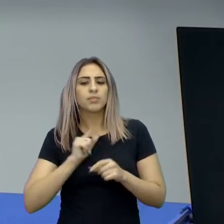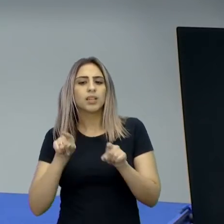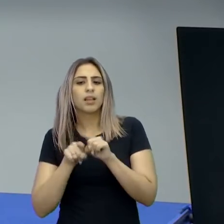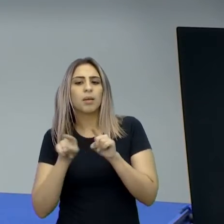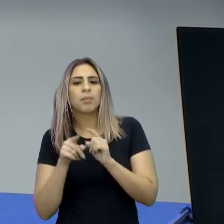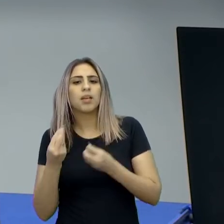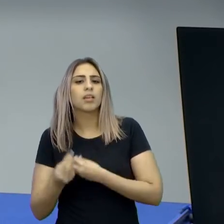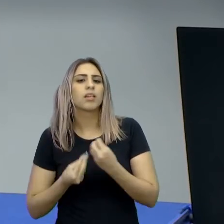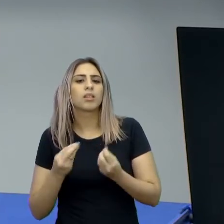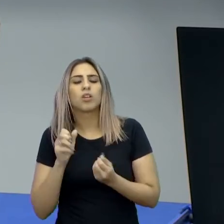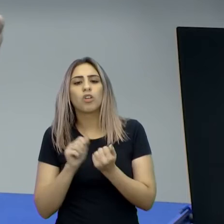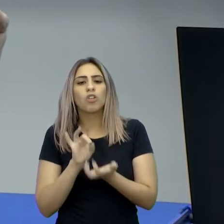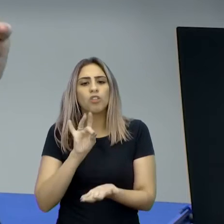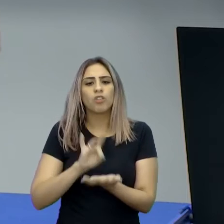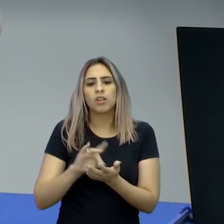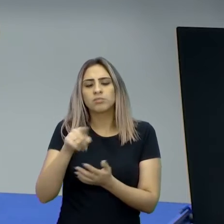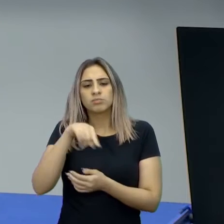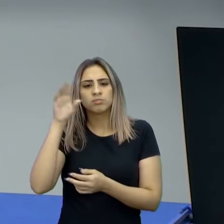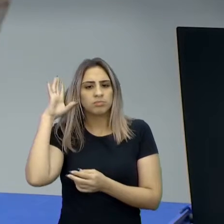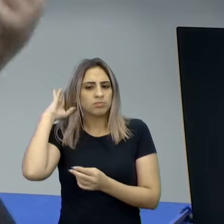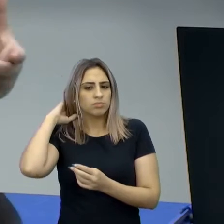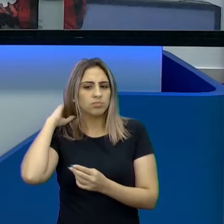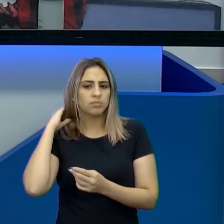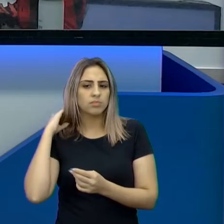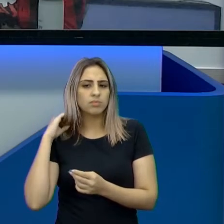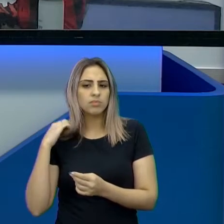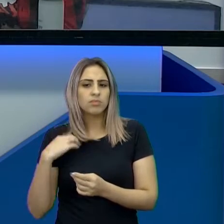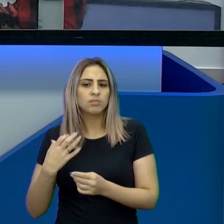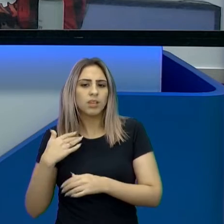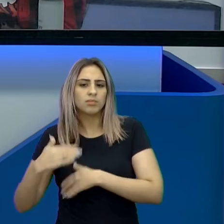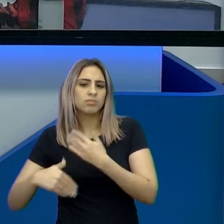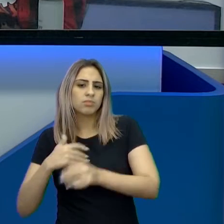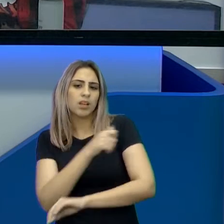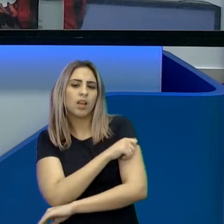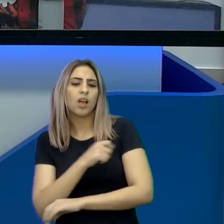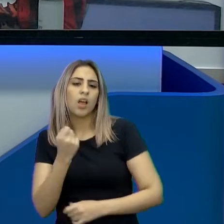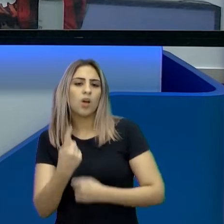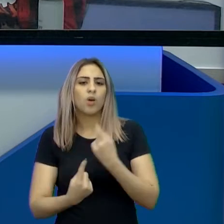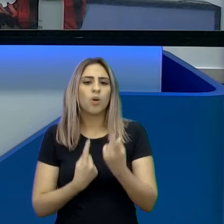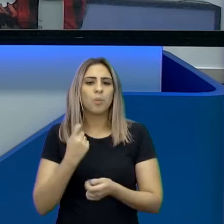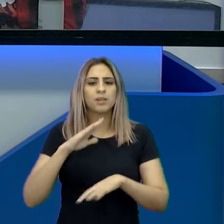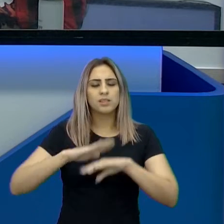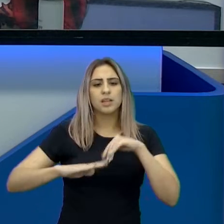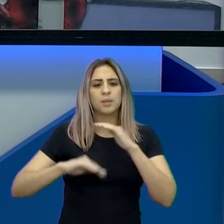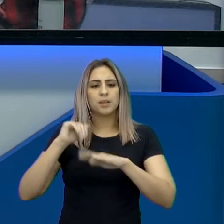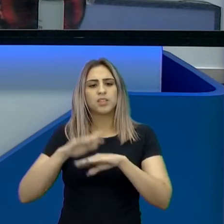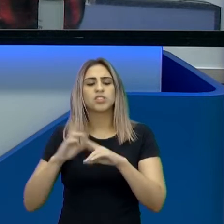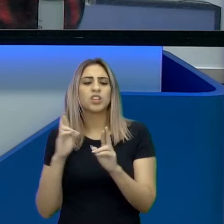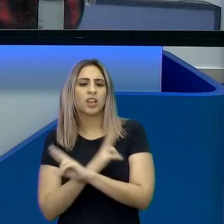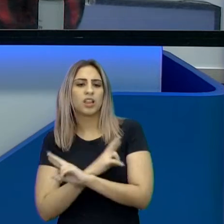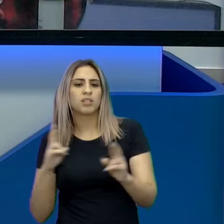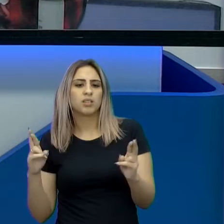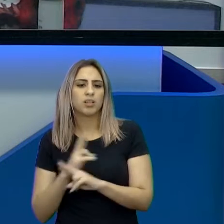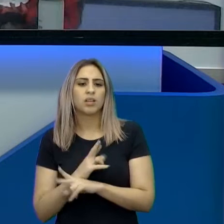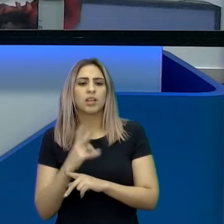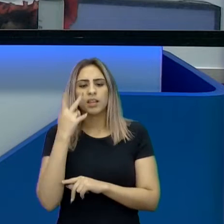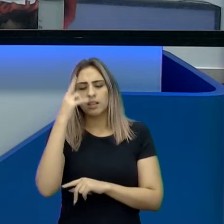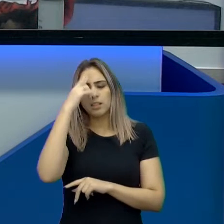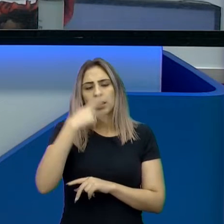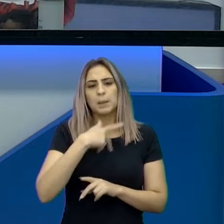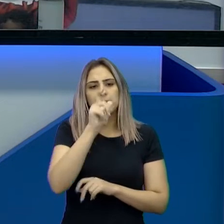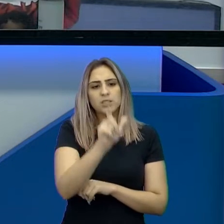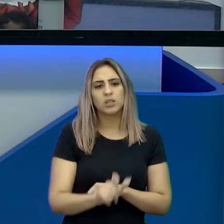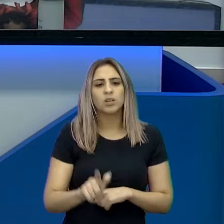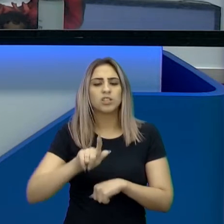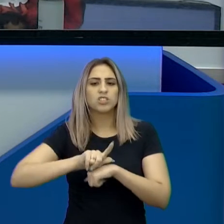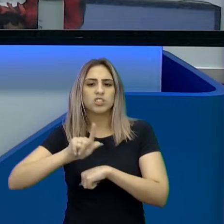também com o fato de que os itinerários querem desenvolver nos estudantes algumas habilidades de relacionamento interpessoal,